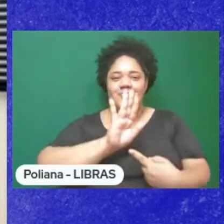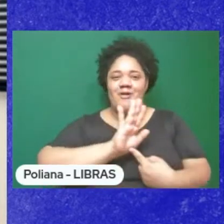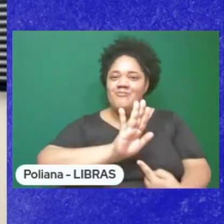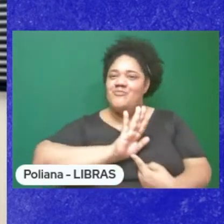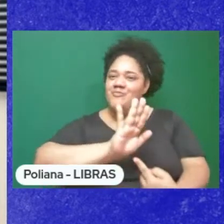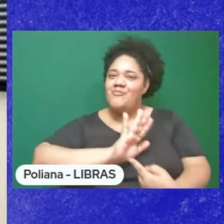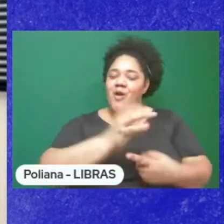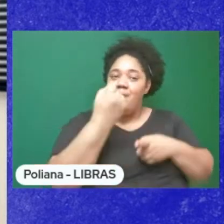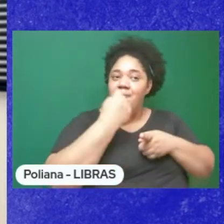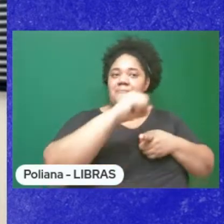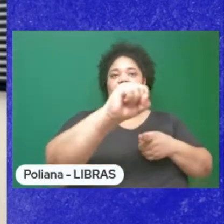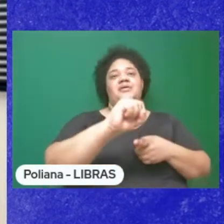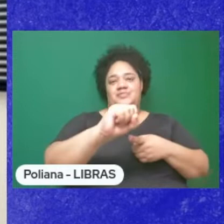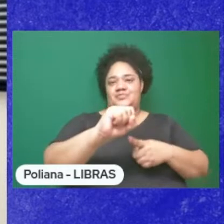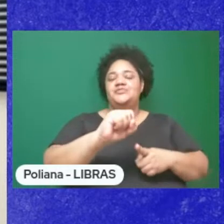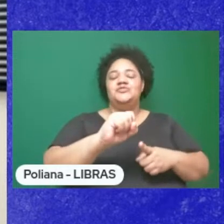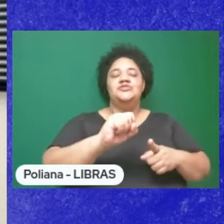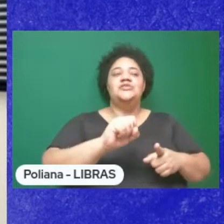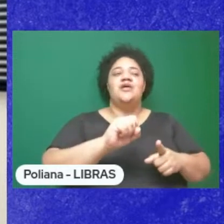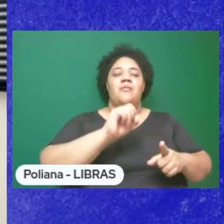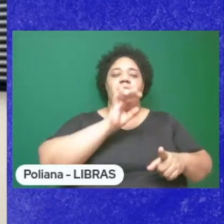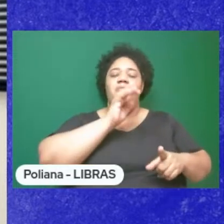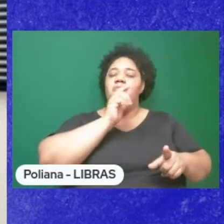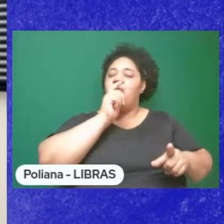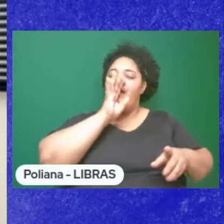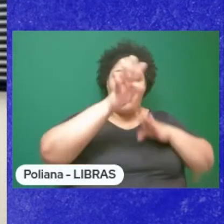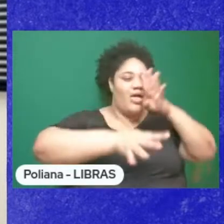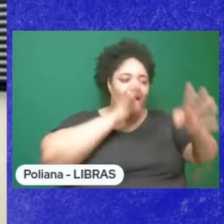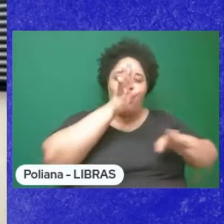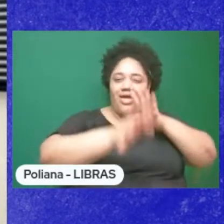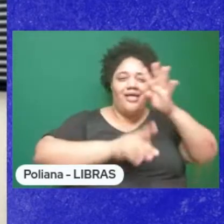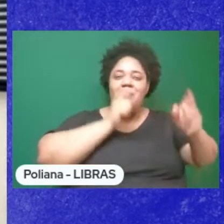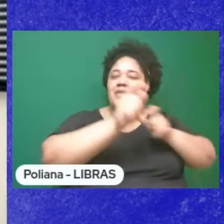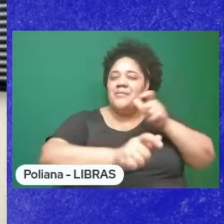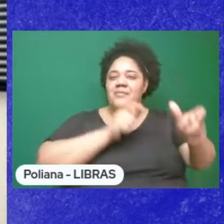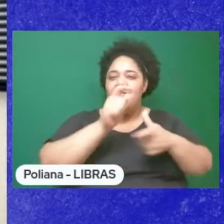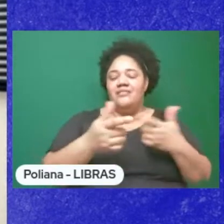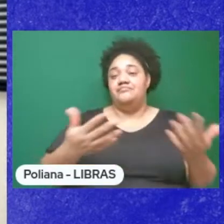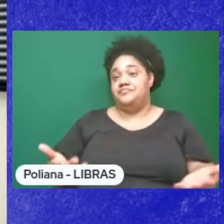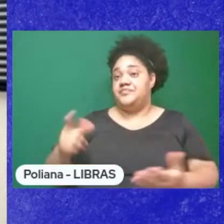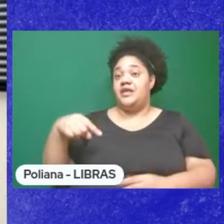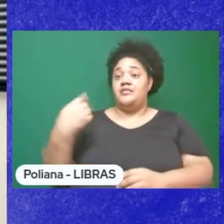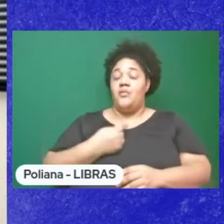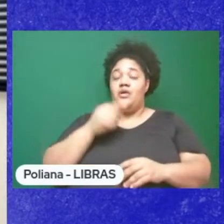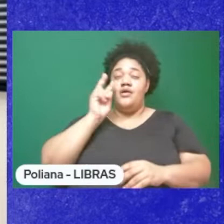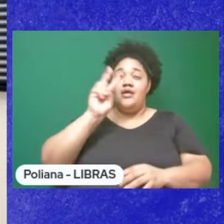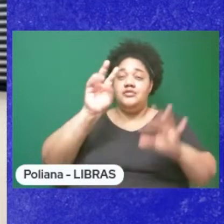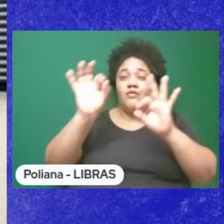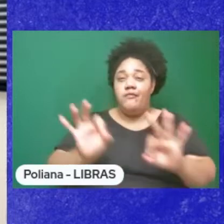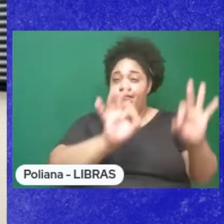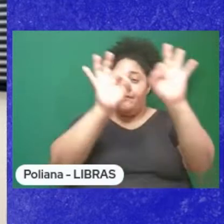defender as acusações dele. Então é muito comum a gente ver na cinematografia o Paulo, ele